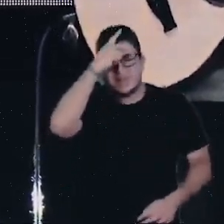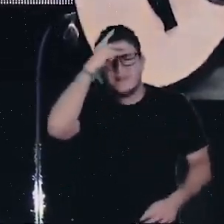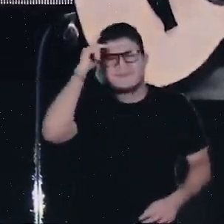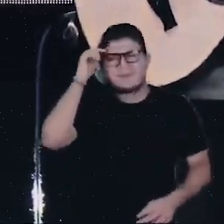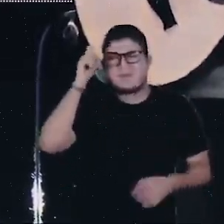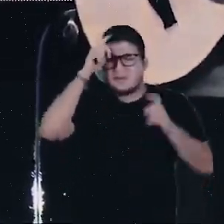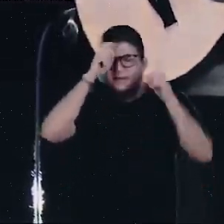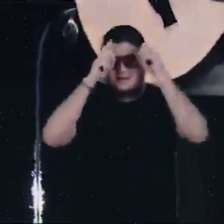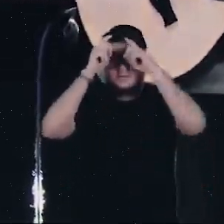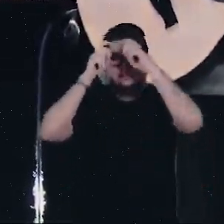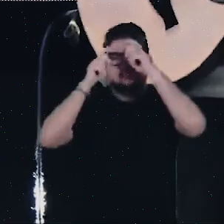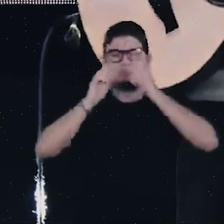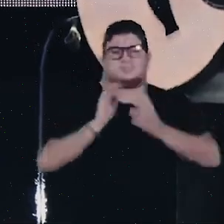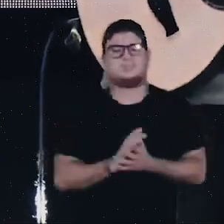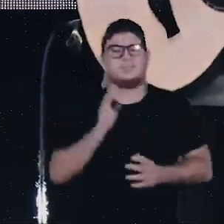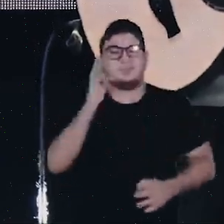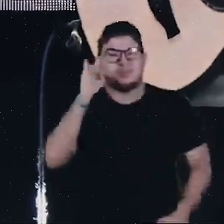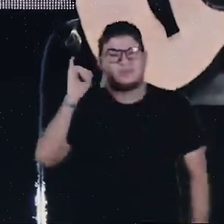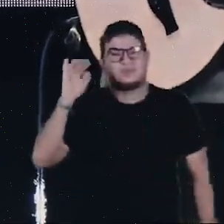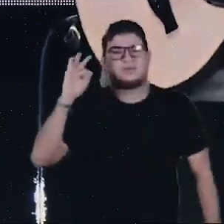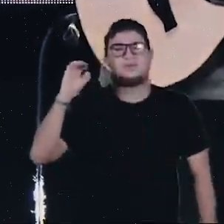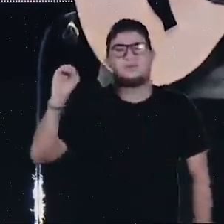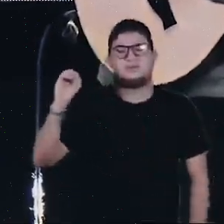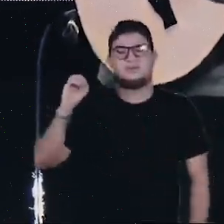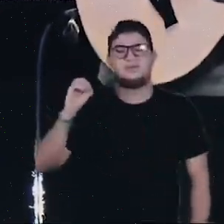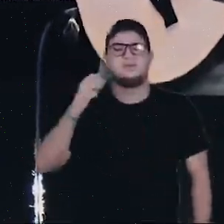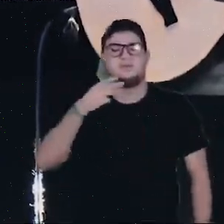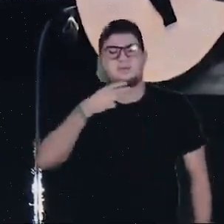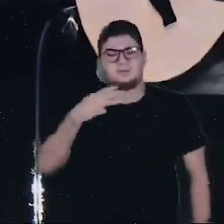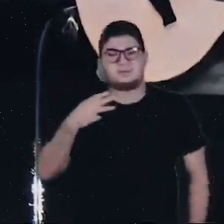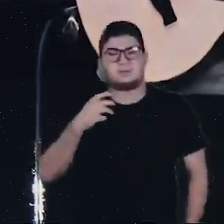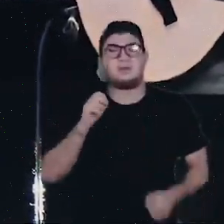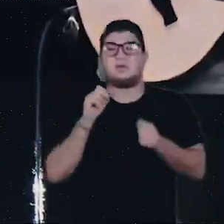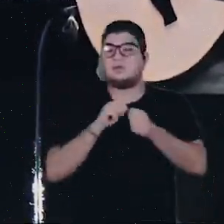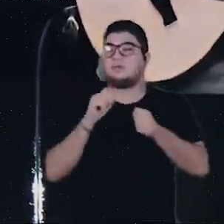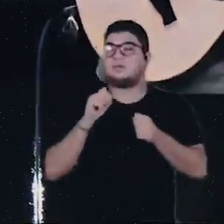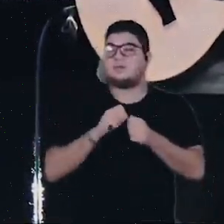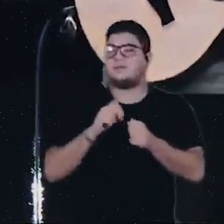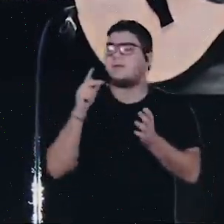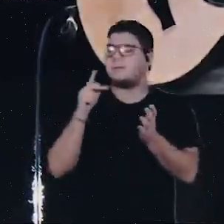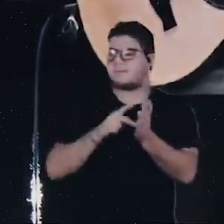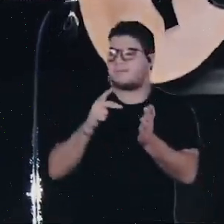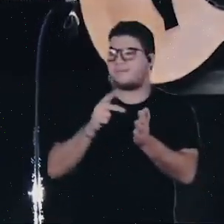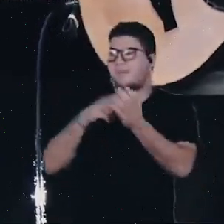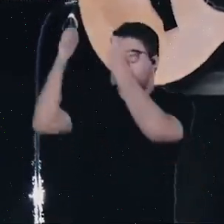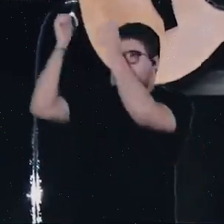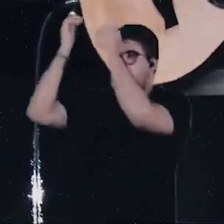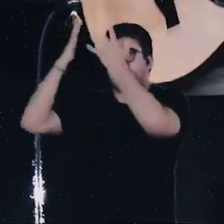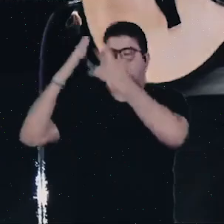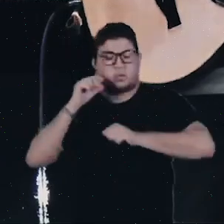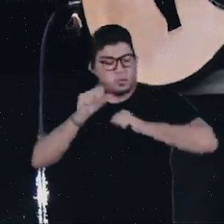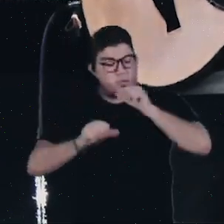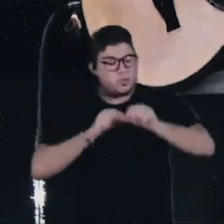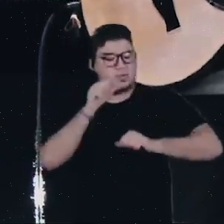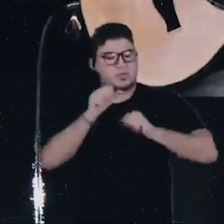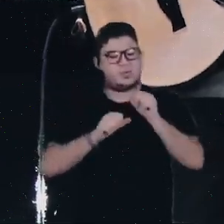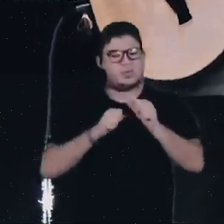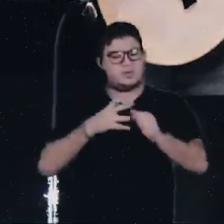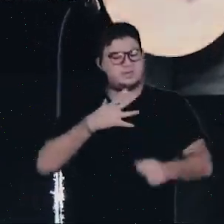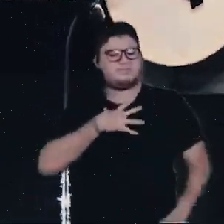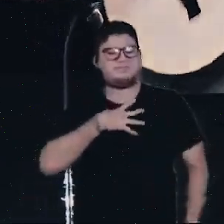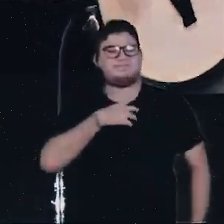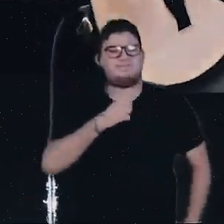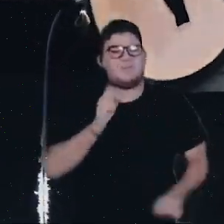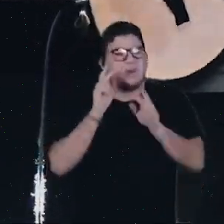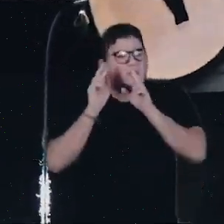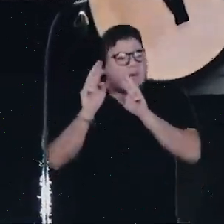e Tito 3:7 mostra isso. Ele o fez a fim de que, justificados por sua graça, nos tornemos seus herdeiros, tendo a esperança